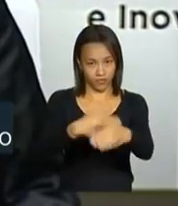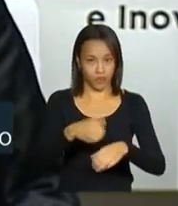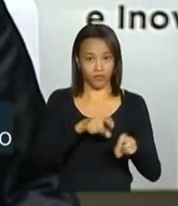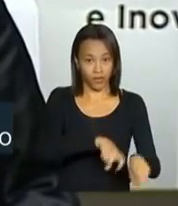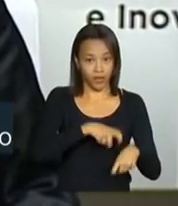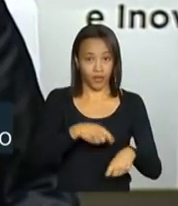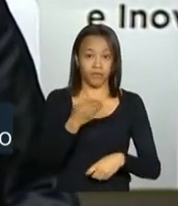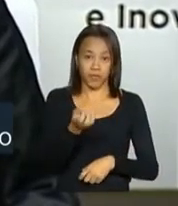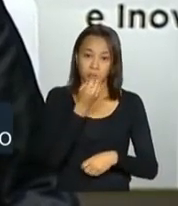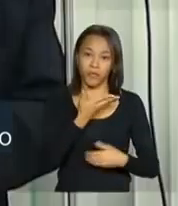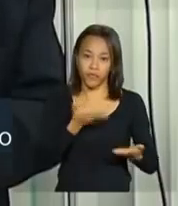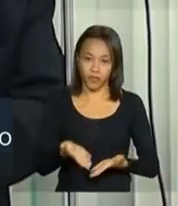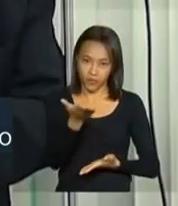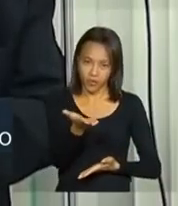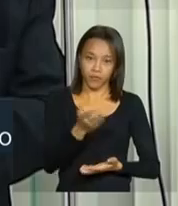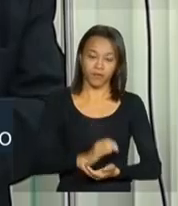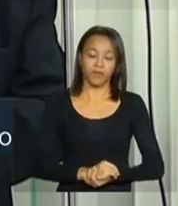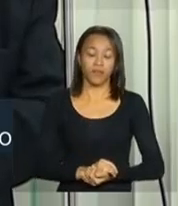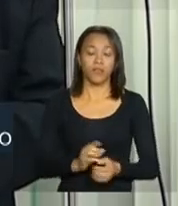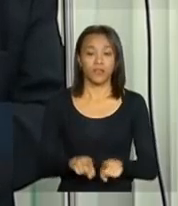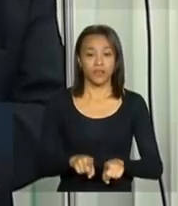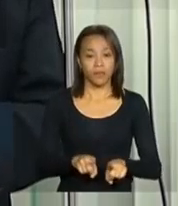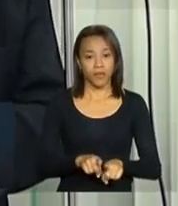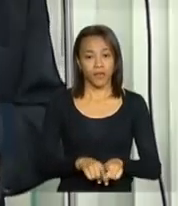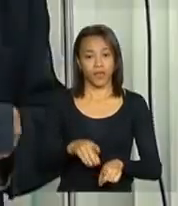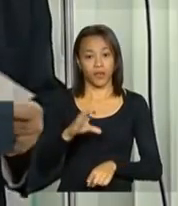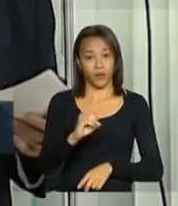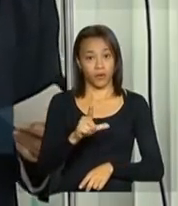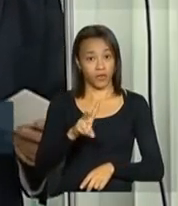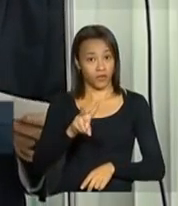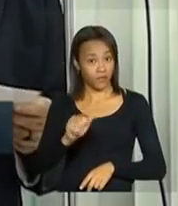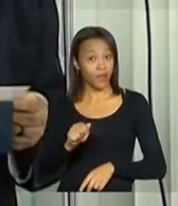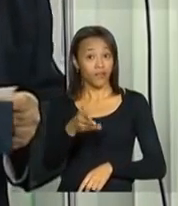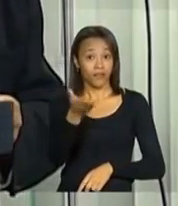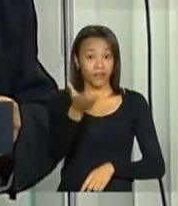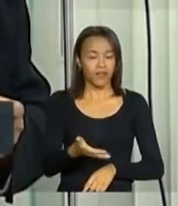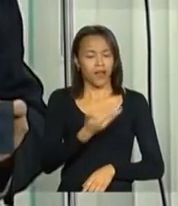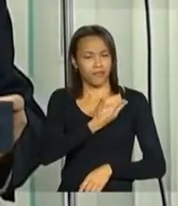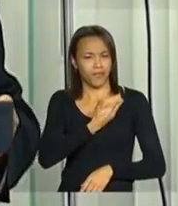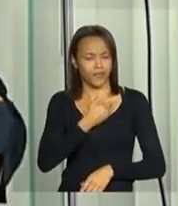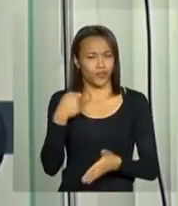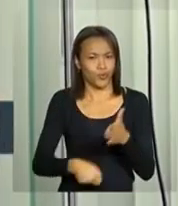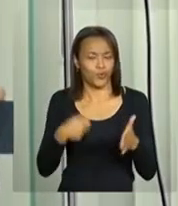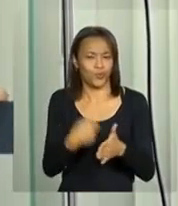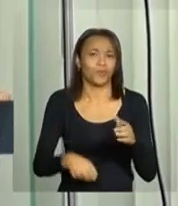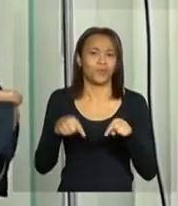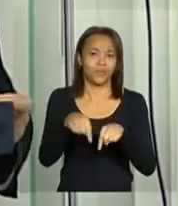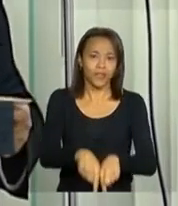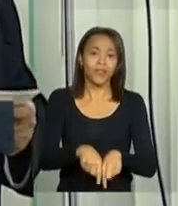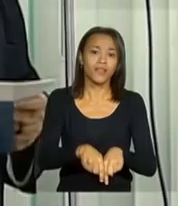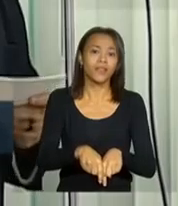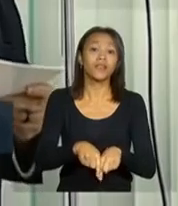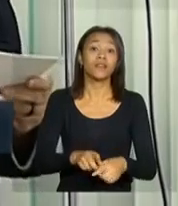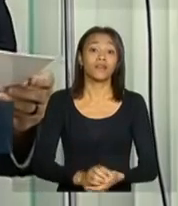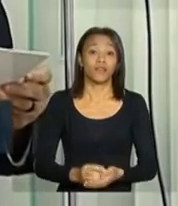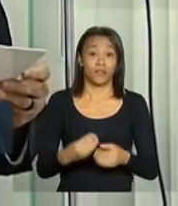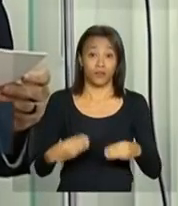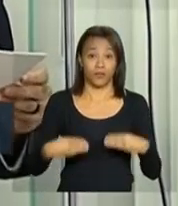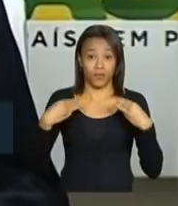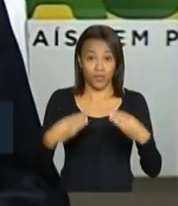Pepe. Caro Glaucio Oliva, colega e companheiro aqui de luta, aqui no Ministério da